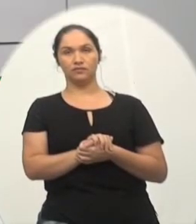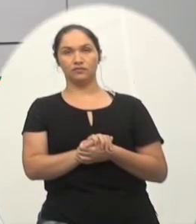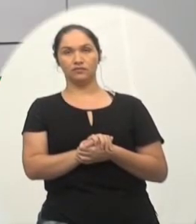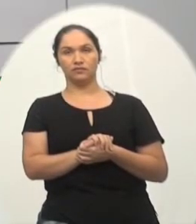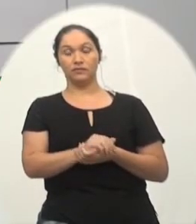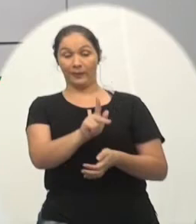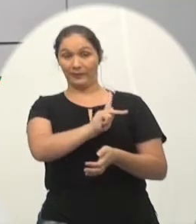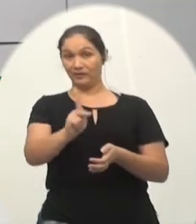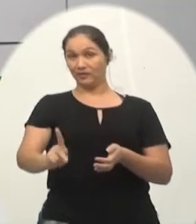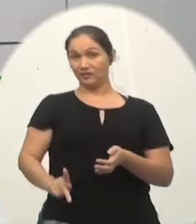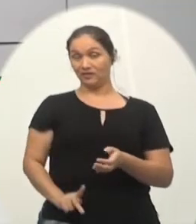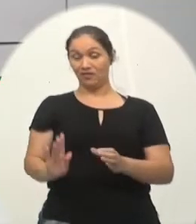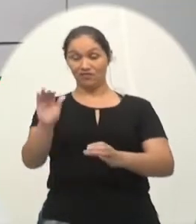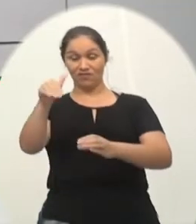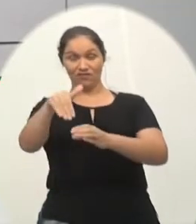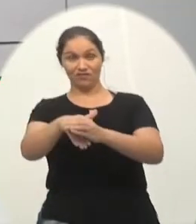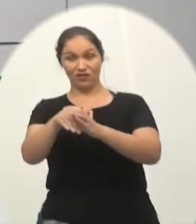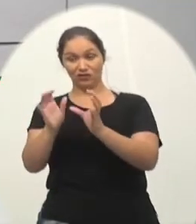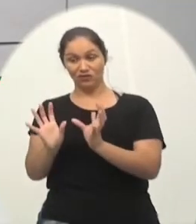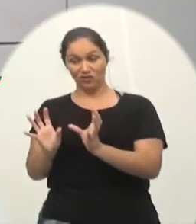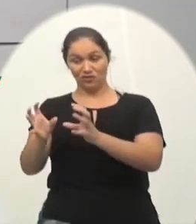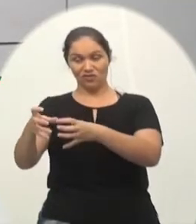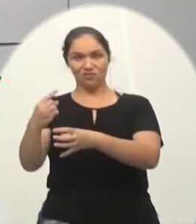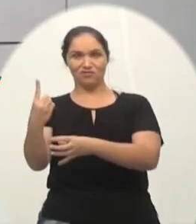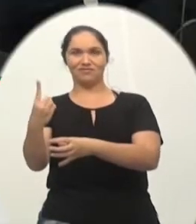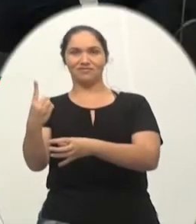Senhor presidente, voto chapa 1, Tita Belloli.